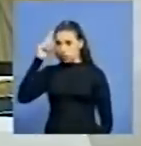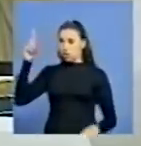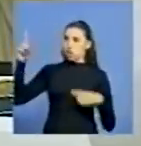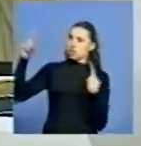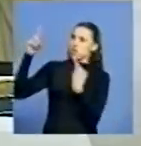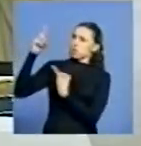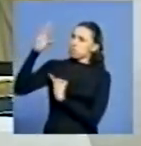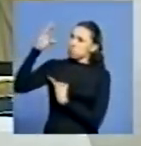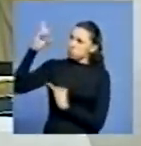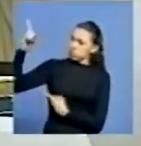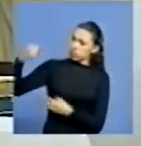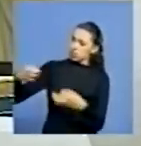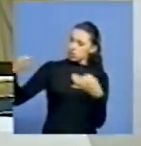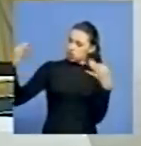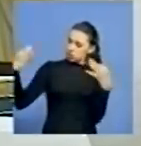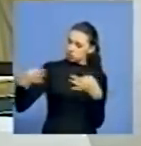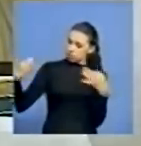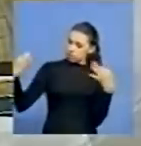Senhor nosso Deus.